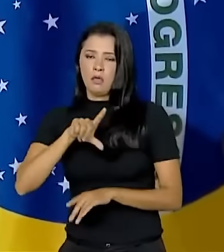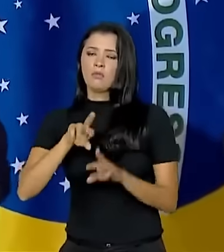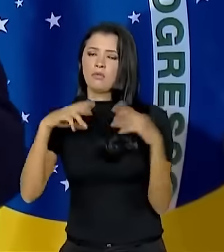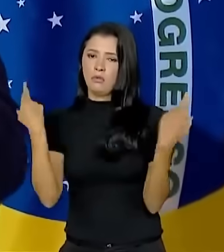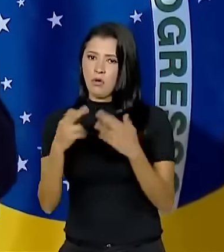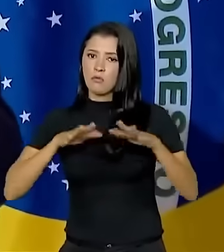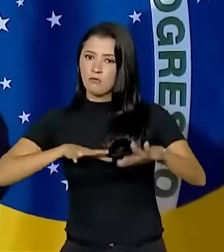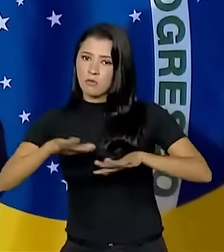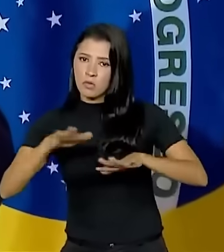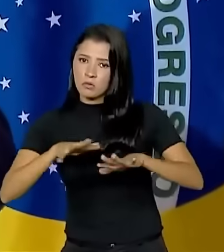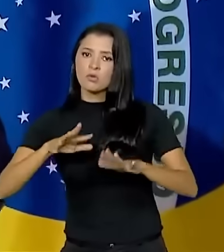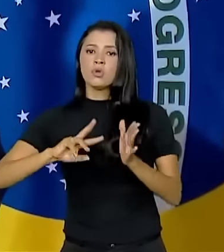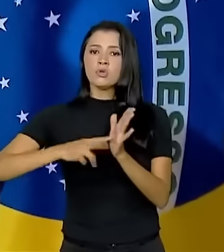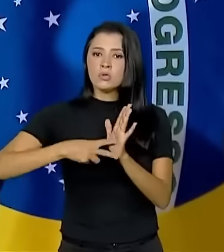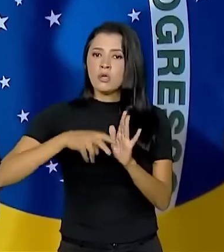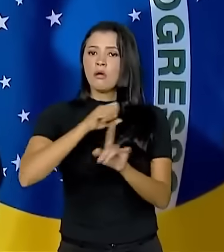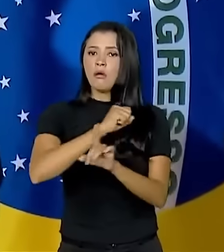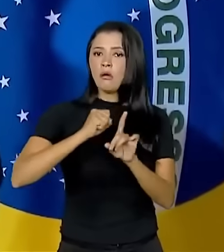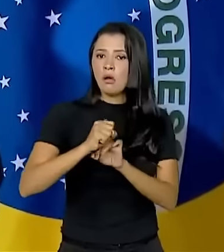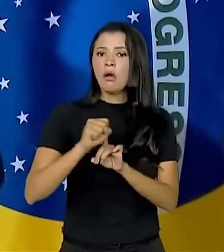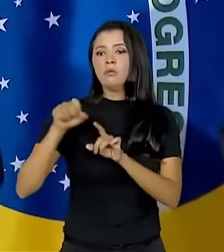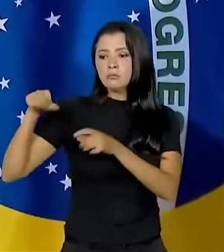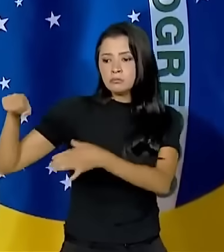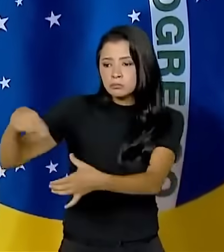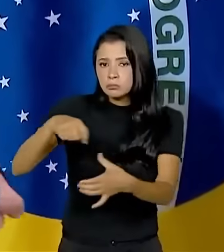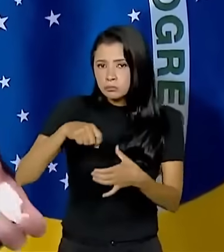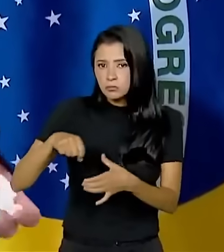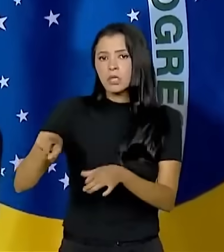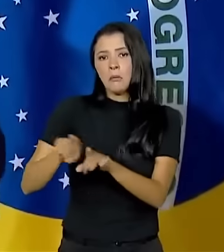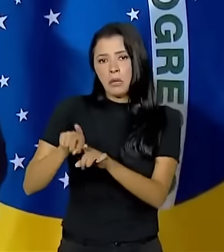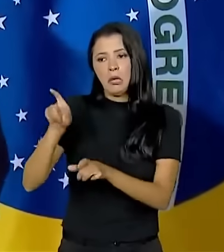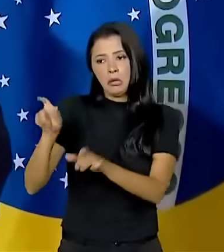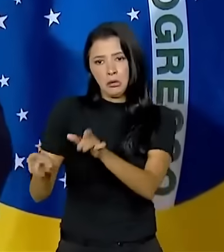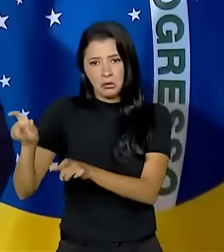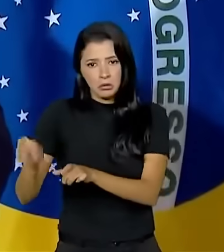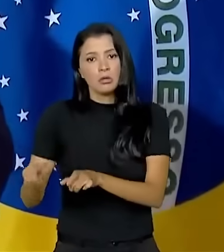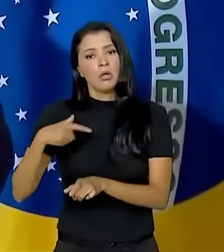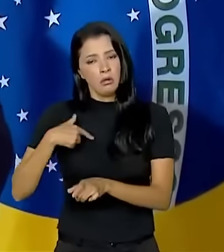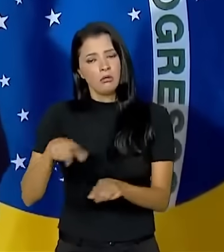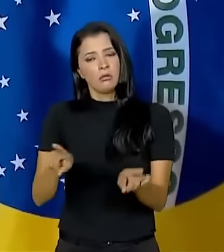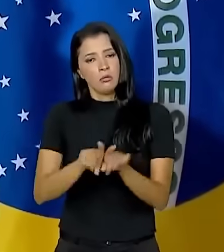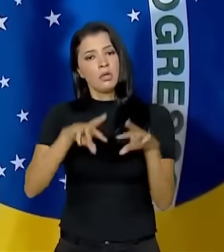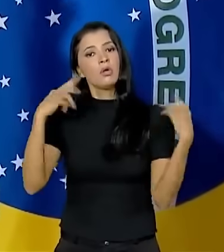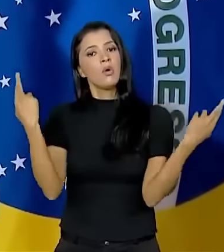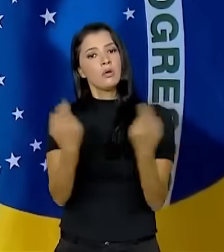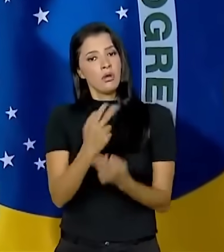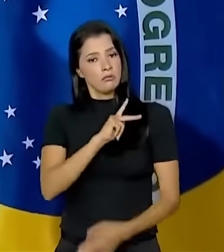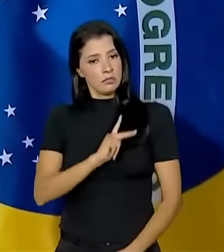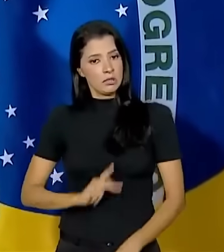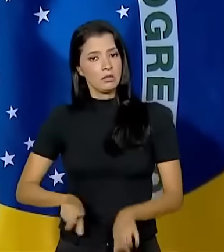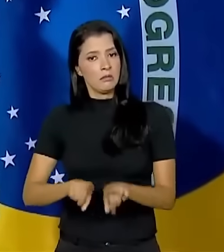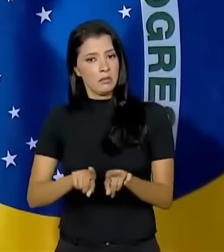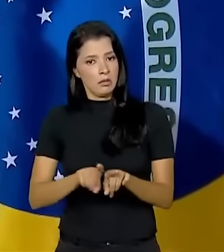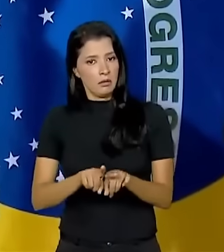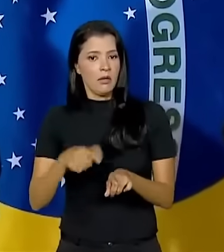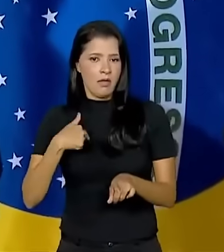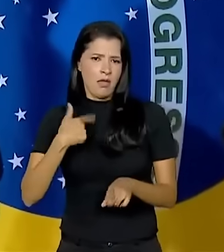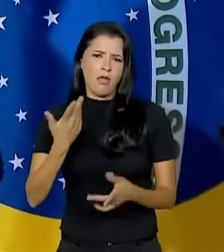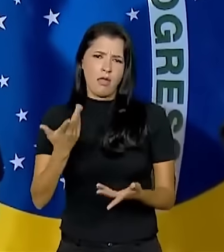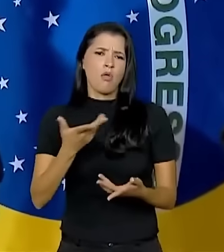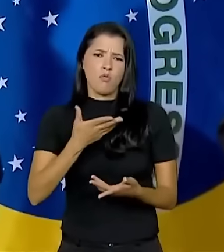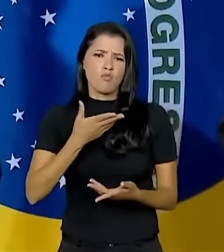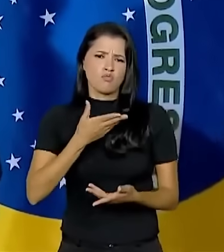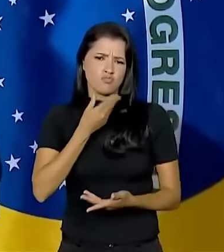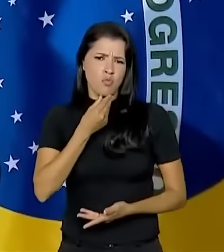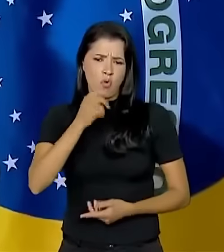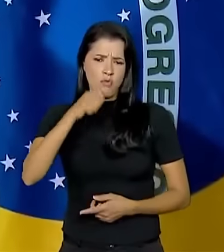com o movimento sindical, com os pequenos produtores rurais brasileiros e vou ter a reunião de presidente. E eu sou um homem muito